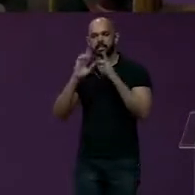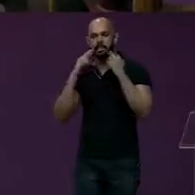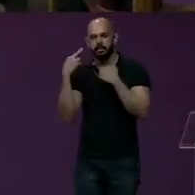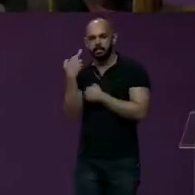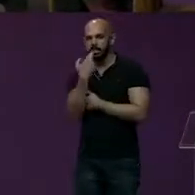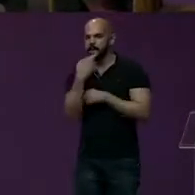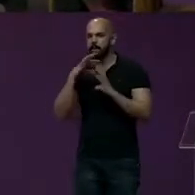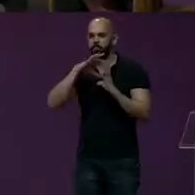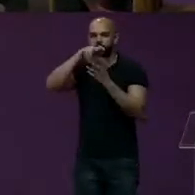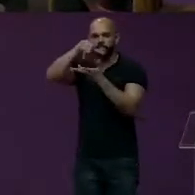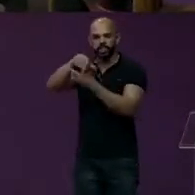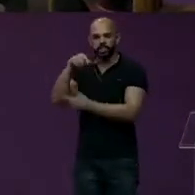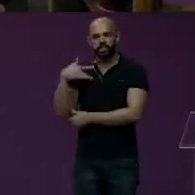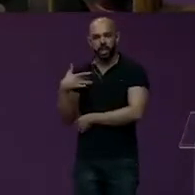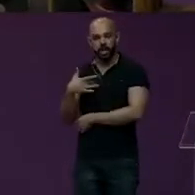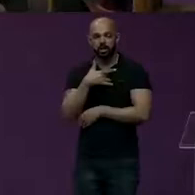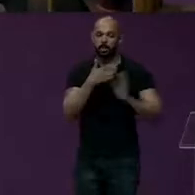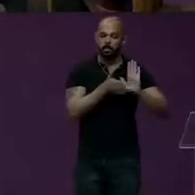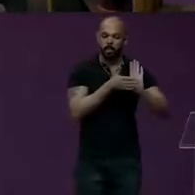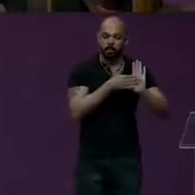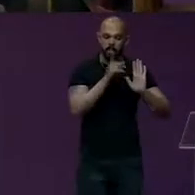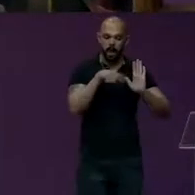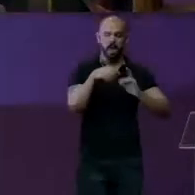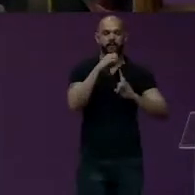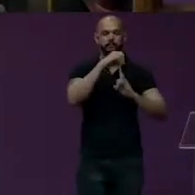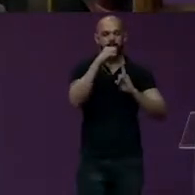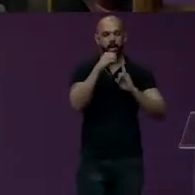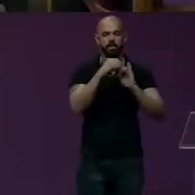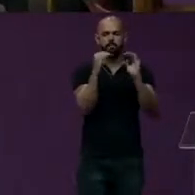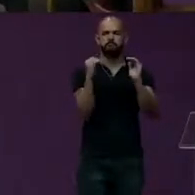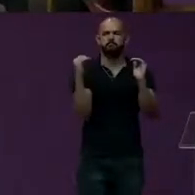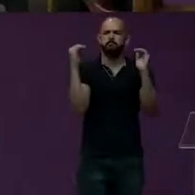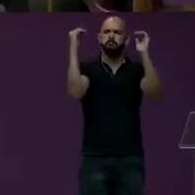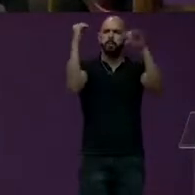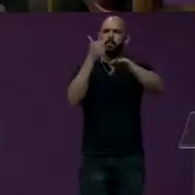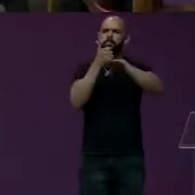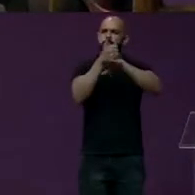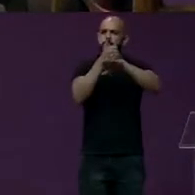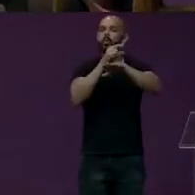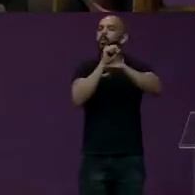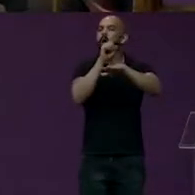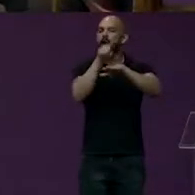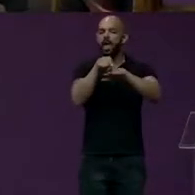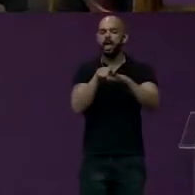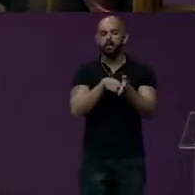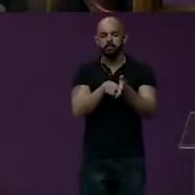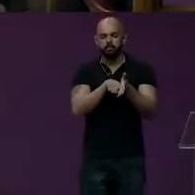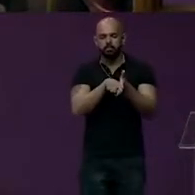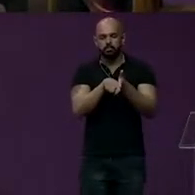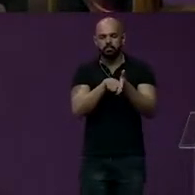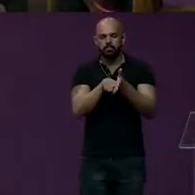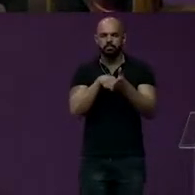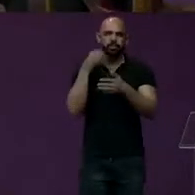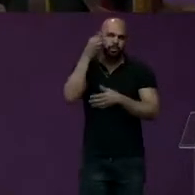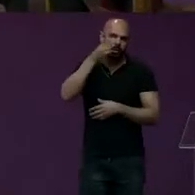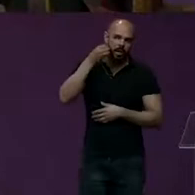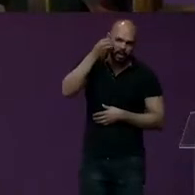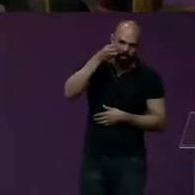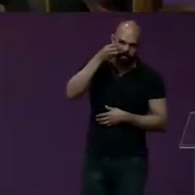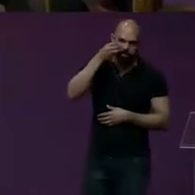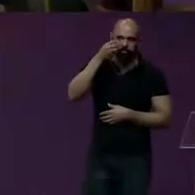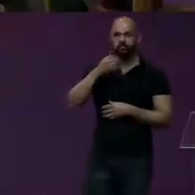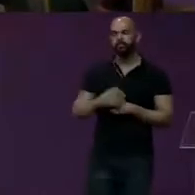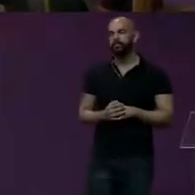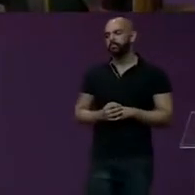a proposta é que a Fiocruz esteja no painel de alto nível para fazer justamente o balanço dessa experiência. Então, acho